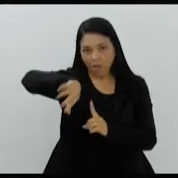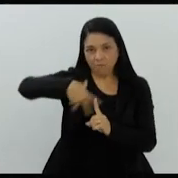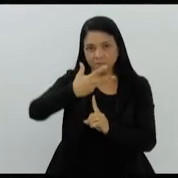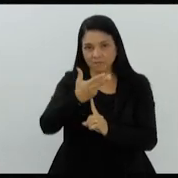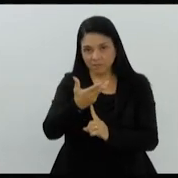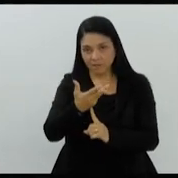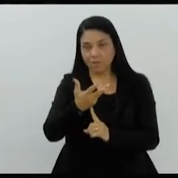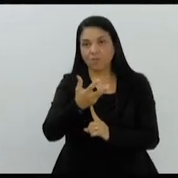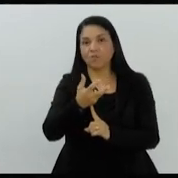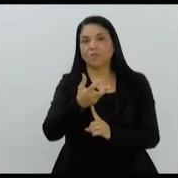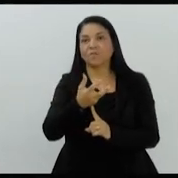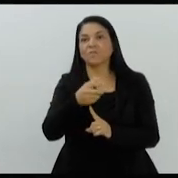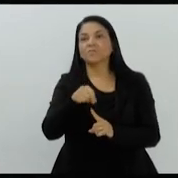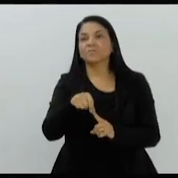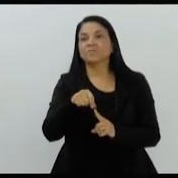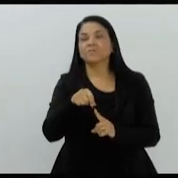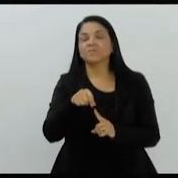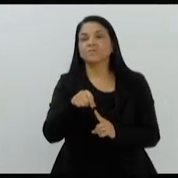e